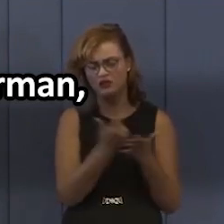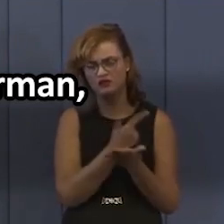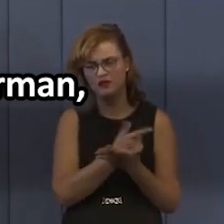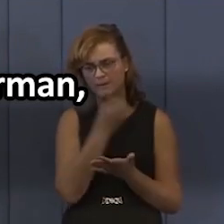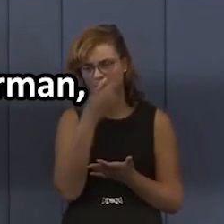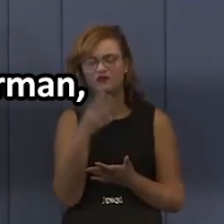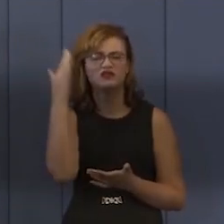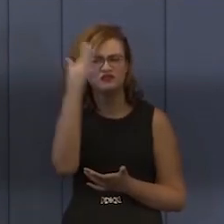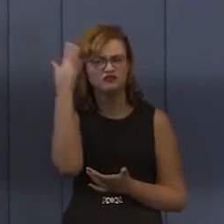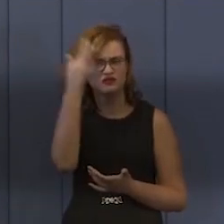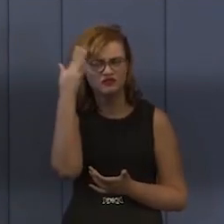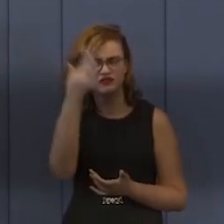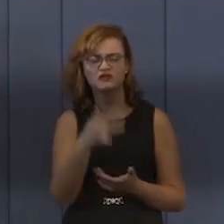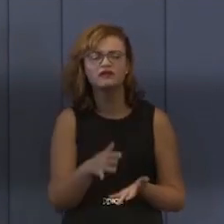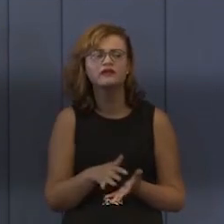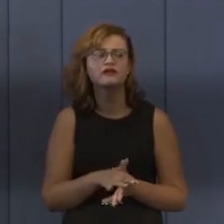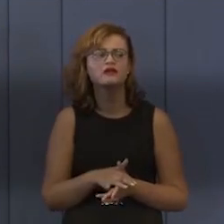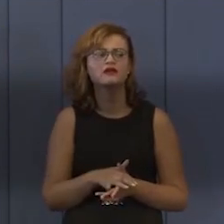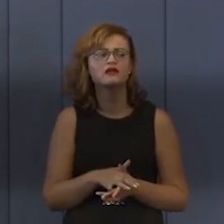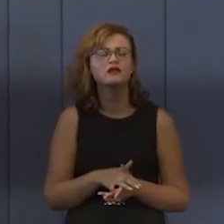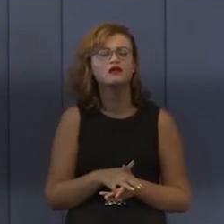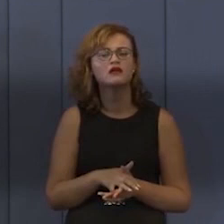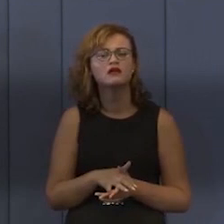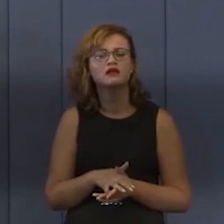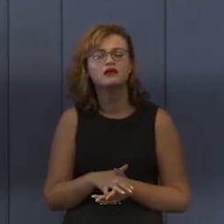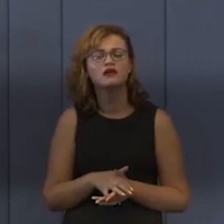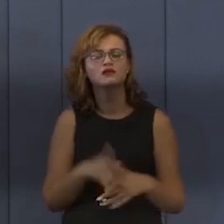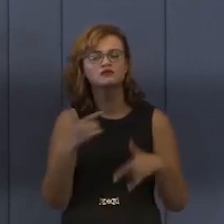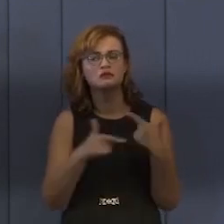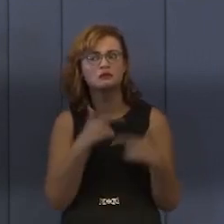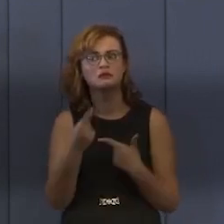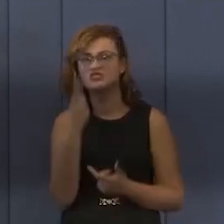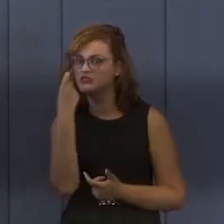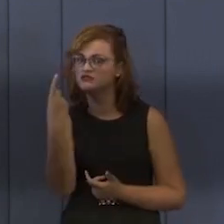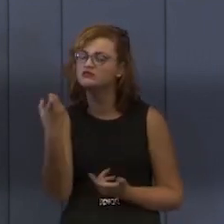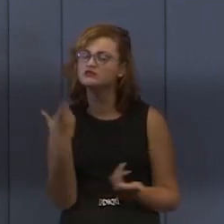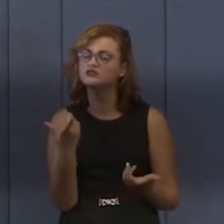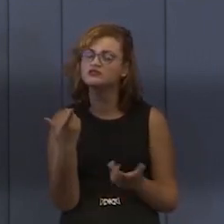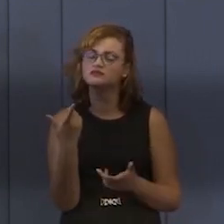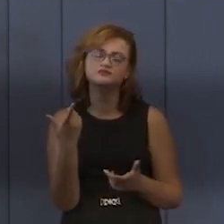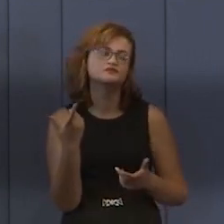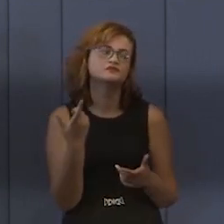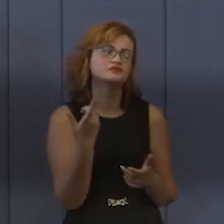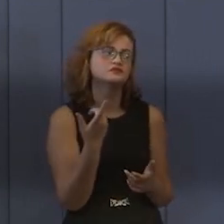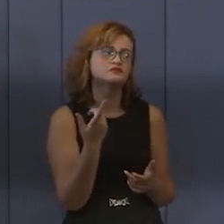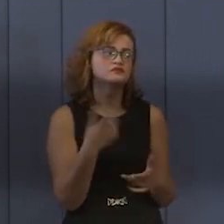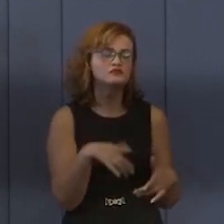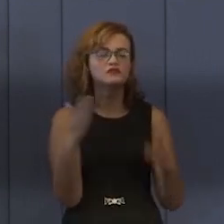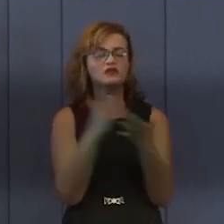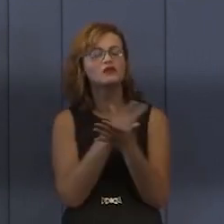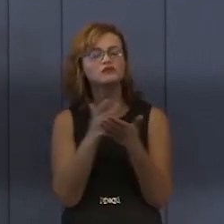muito a leitura de Herder. Ele vai falando sobre a filosofia de Herder de uma maneira bastante